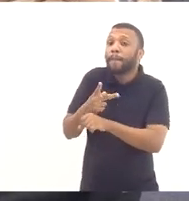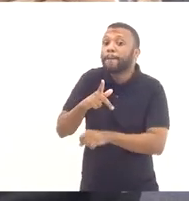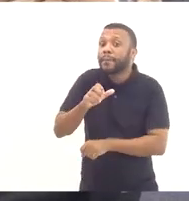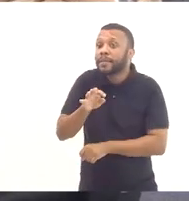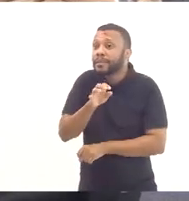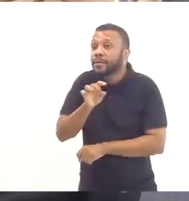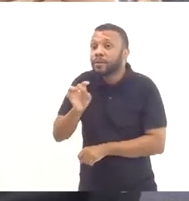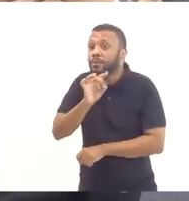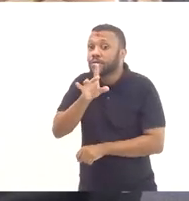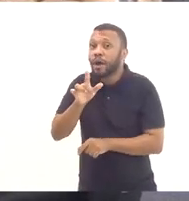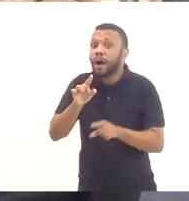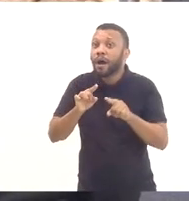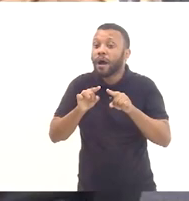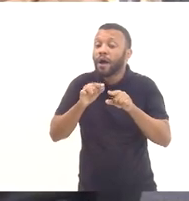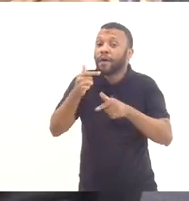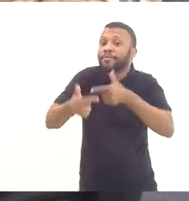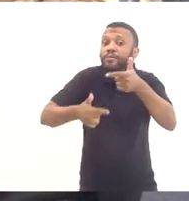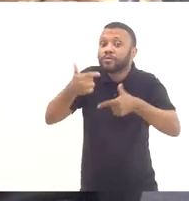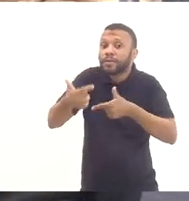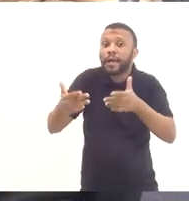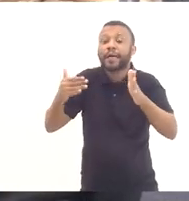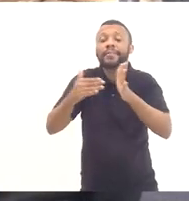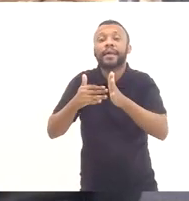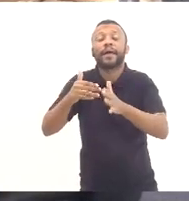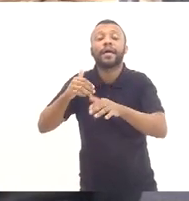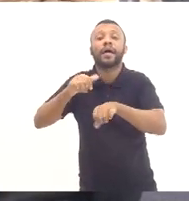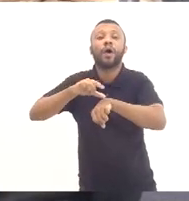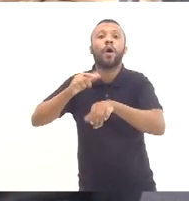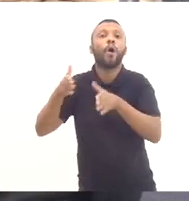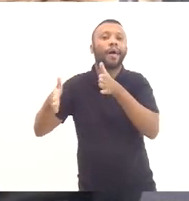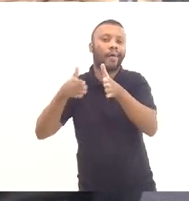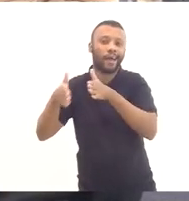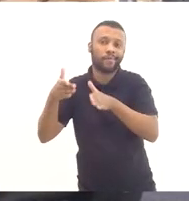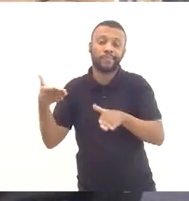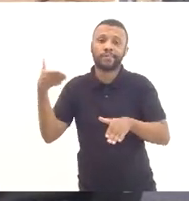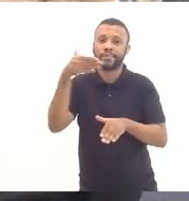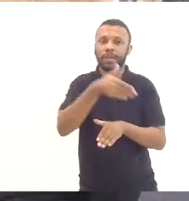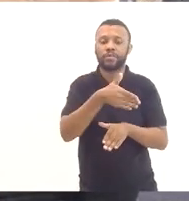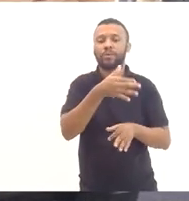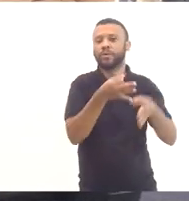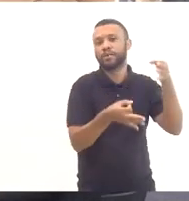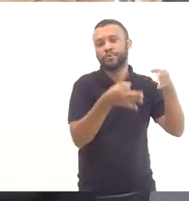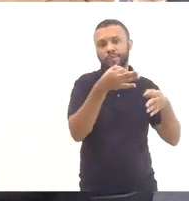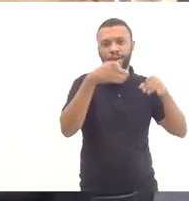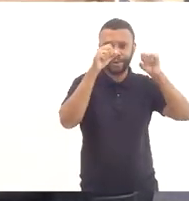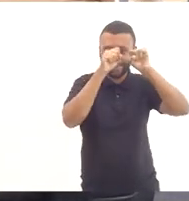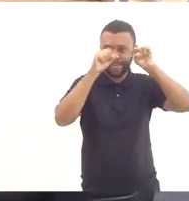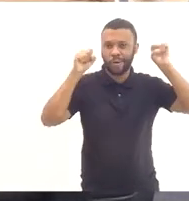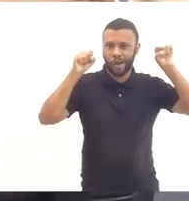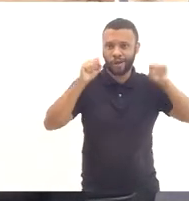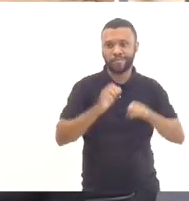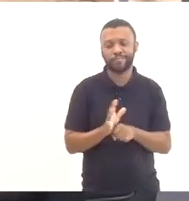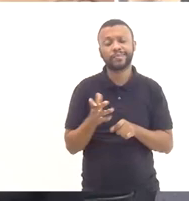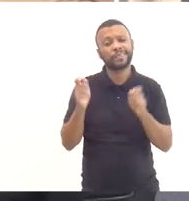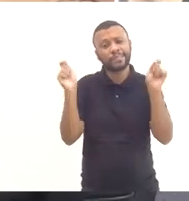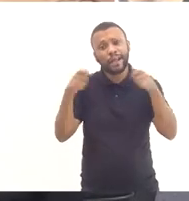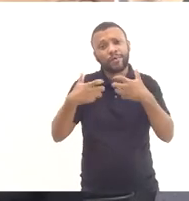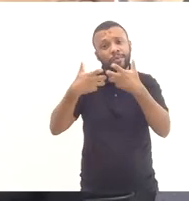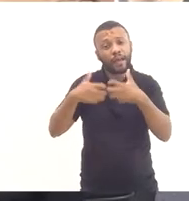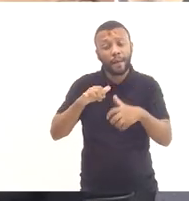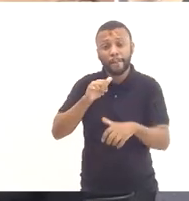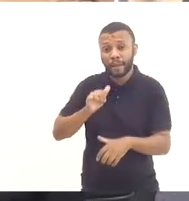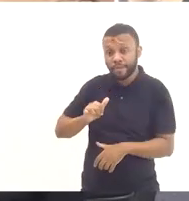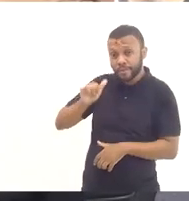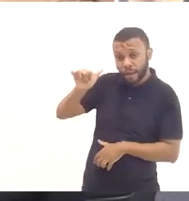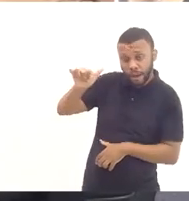aeroporto Tá quanto o ano até determinado horário depois você tem que vir para o plantão aqui do TJ ainda tava funcionando no horário só que eles eram como a minha viagem se eu não tiver